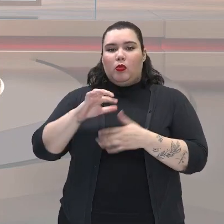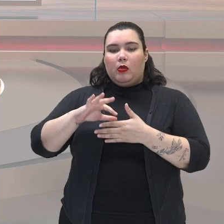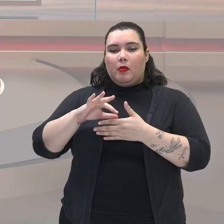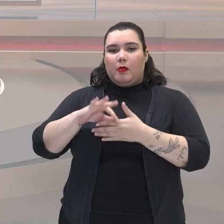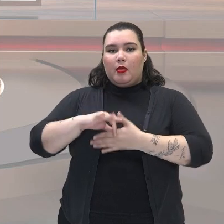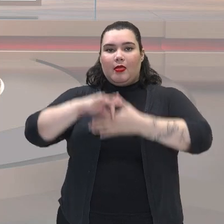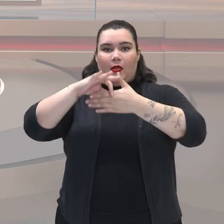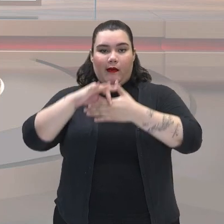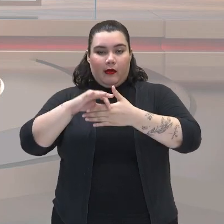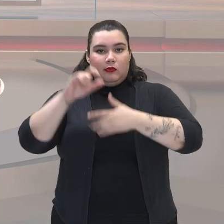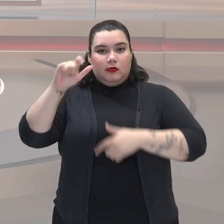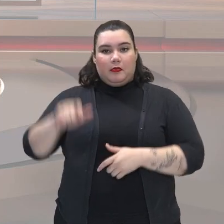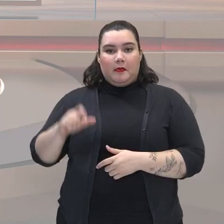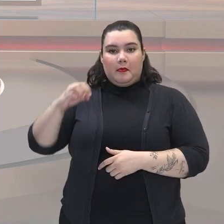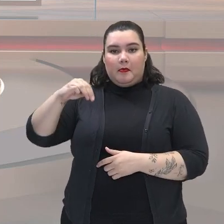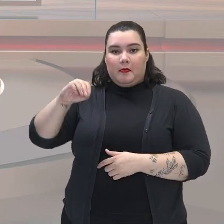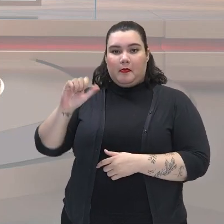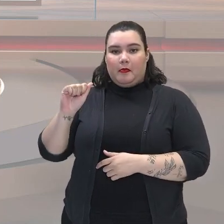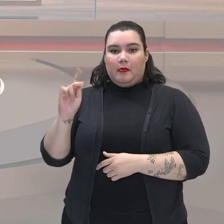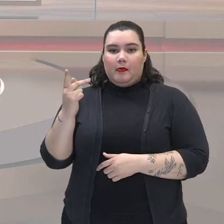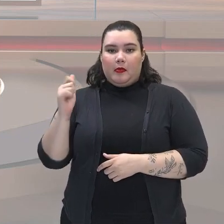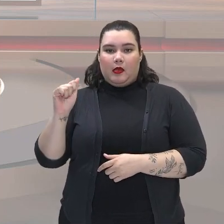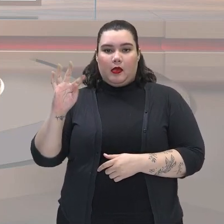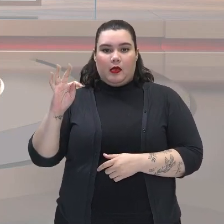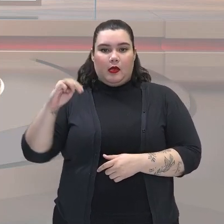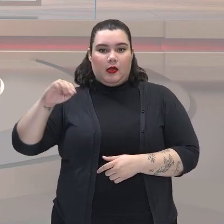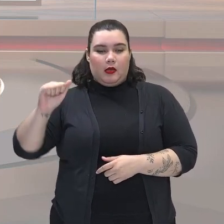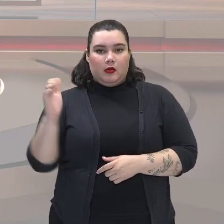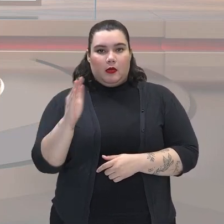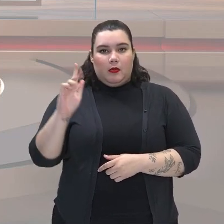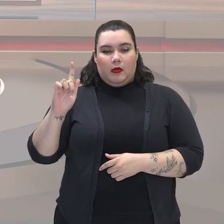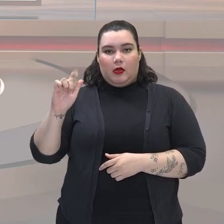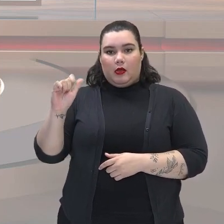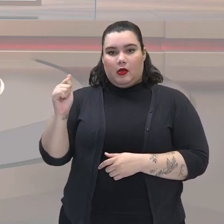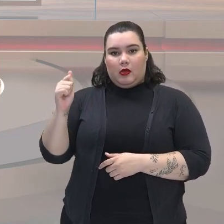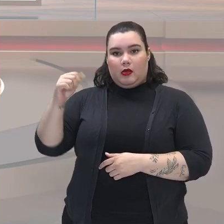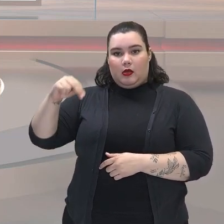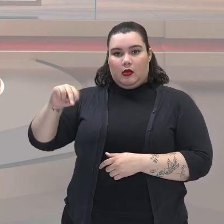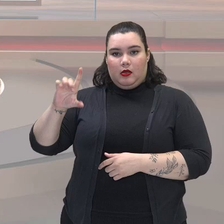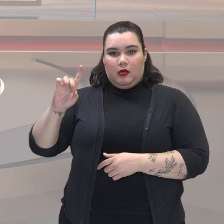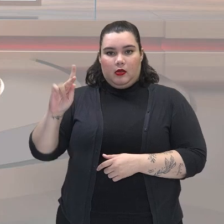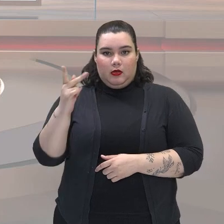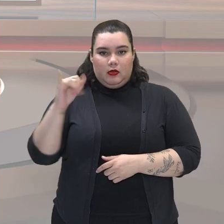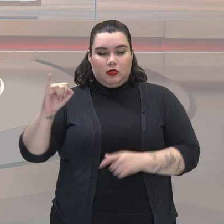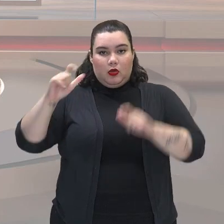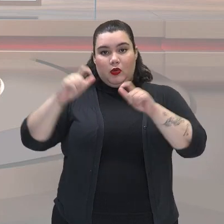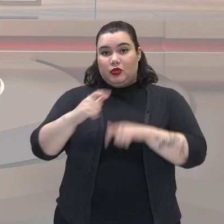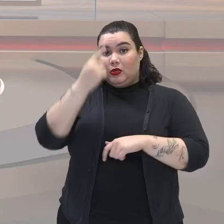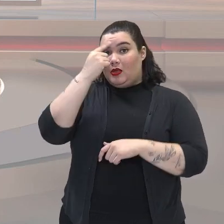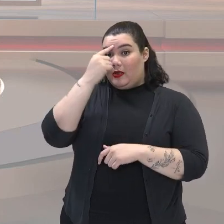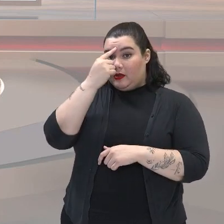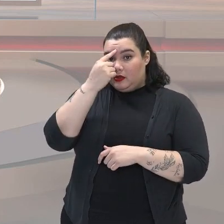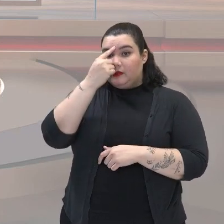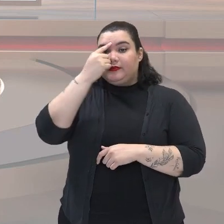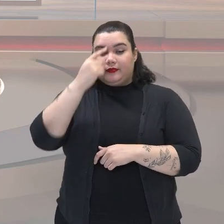Índia, que, através da resistência pacífica, conseguiu conquistar a independência do domínio britânico